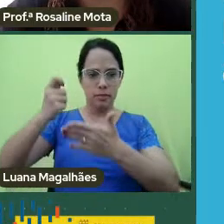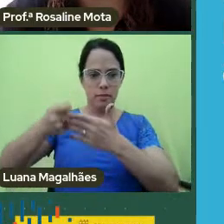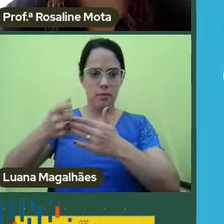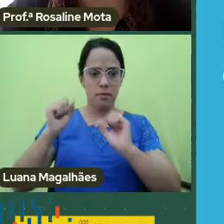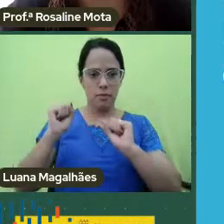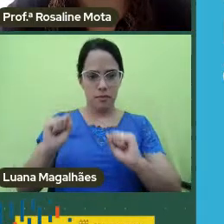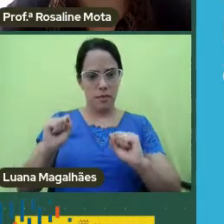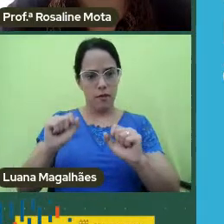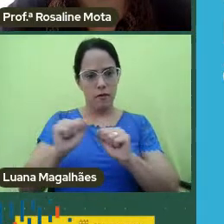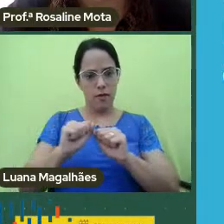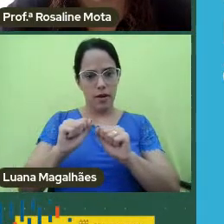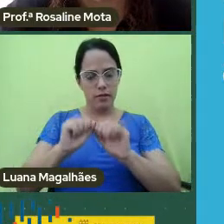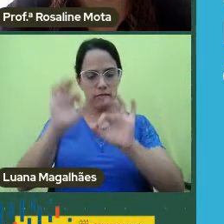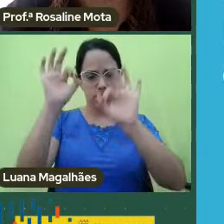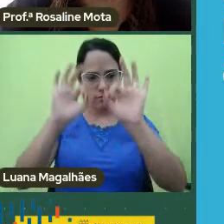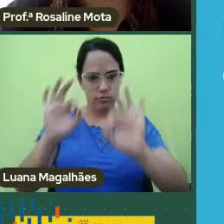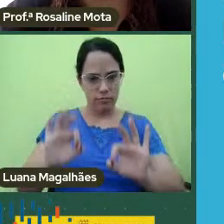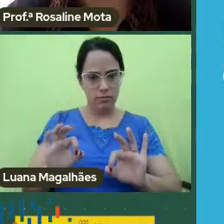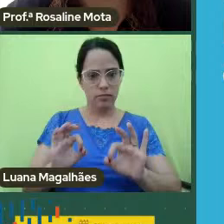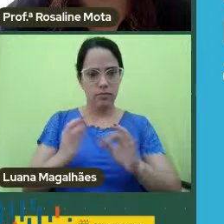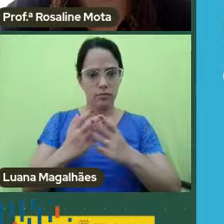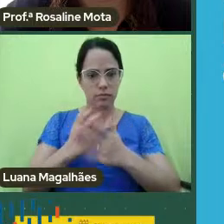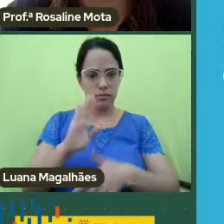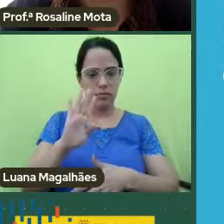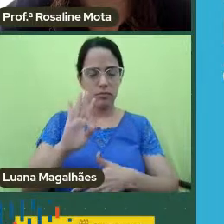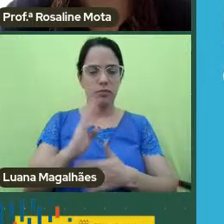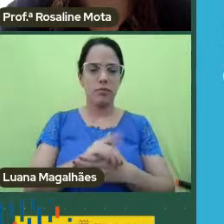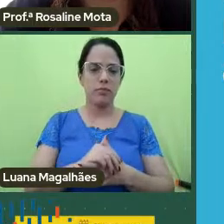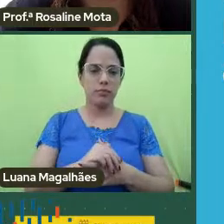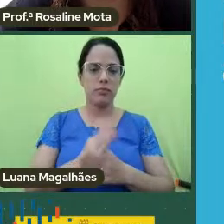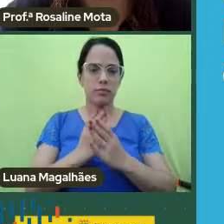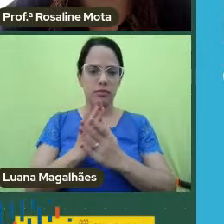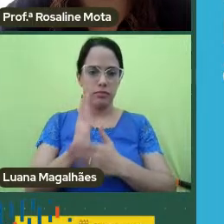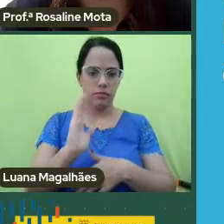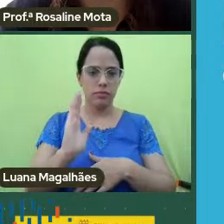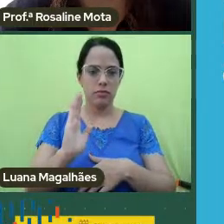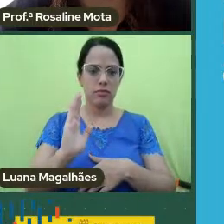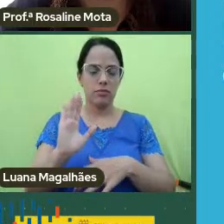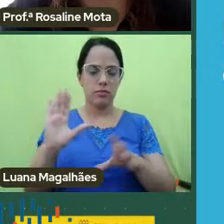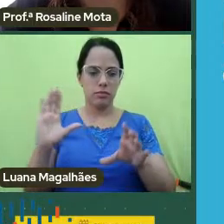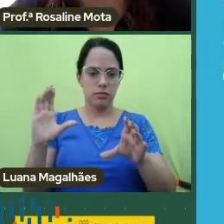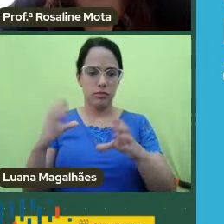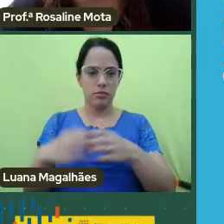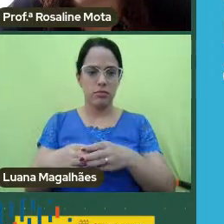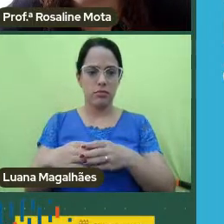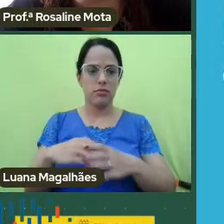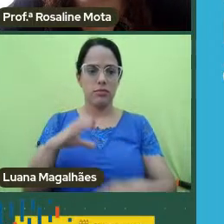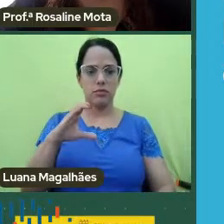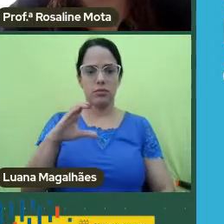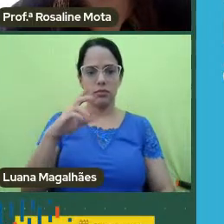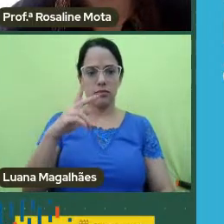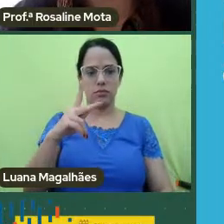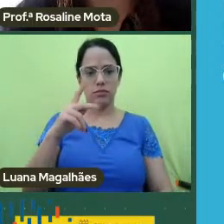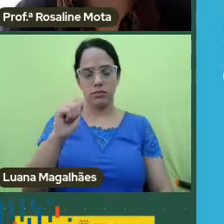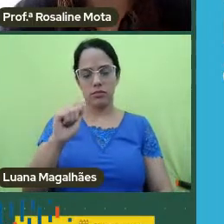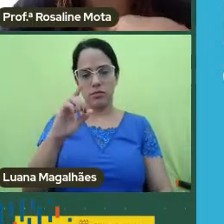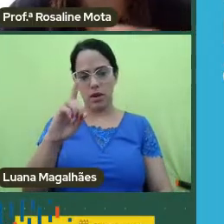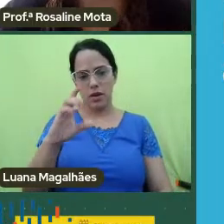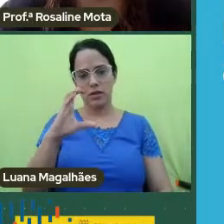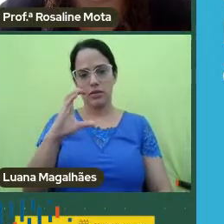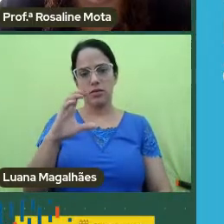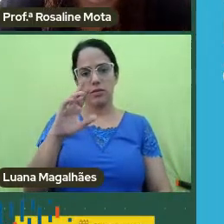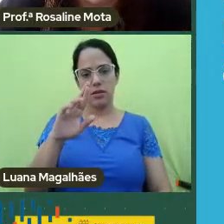Pode. Agora, a aprovação, ela só se dá pela CEPAD, pela CRP e, posteriormente, no âmbito